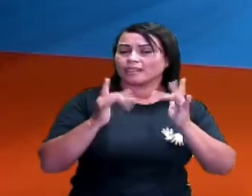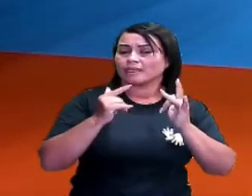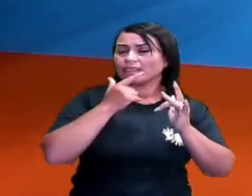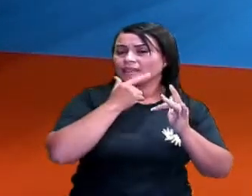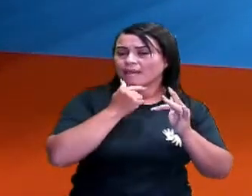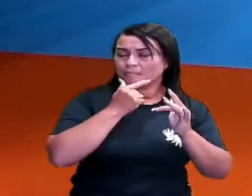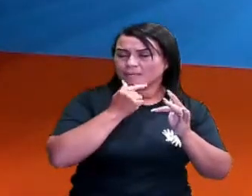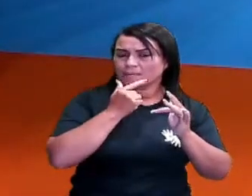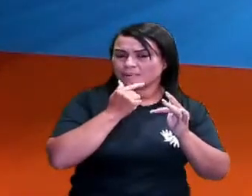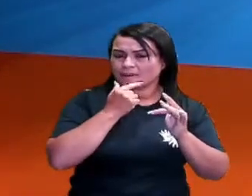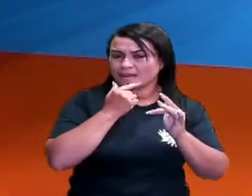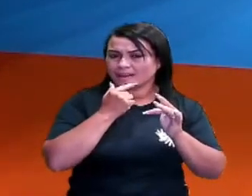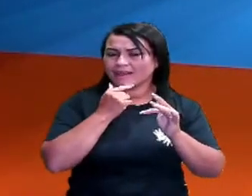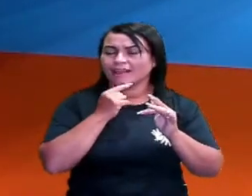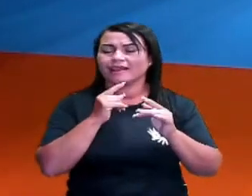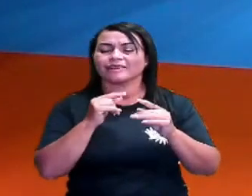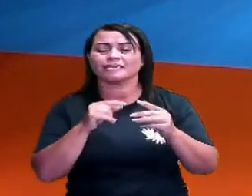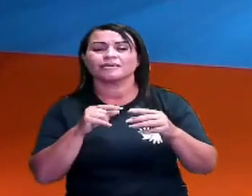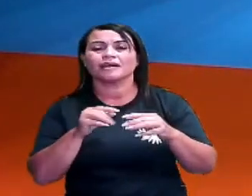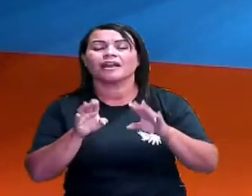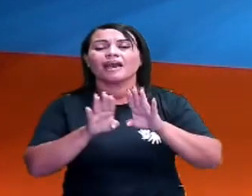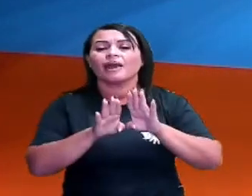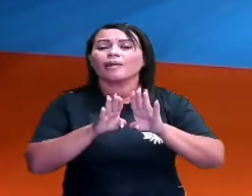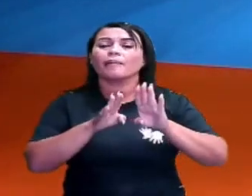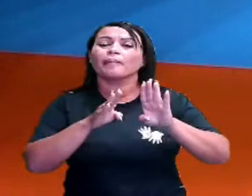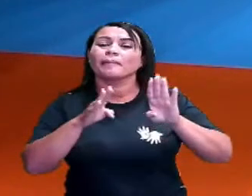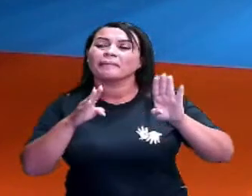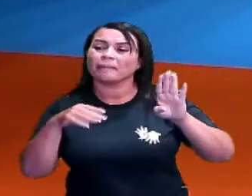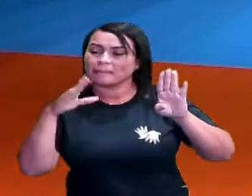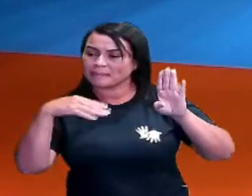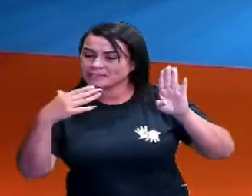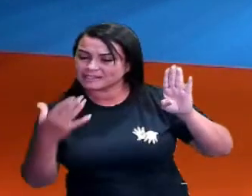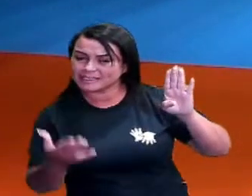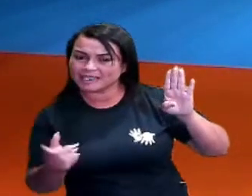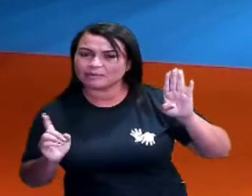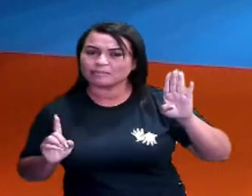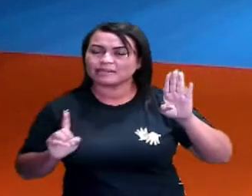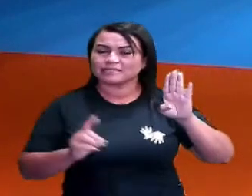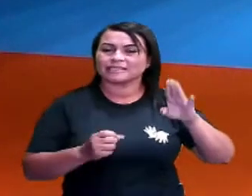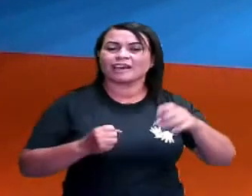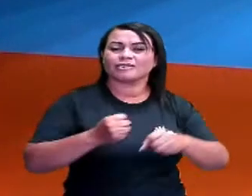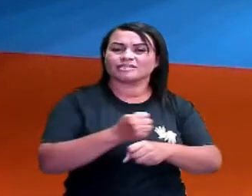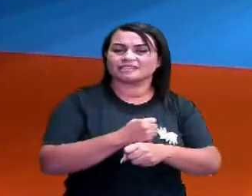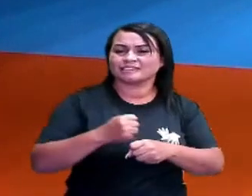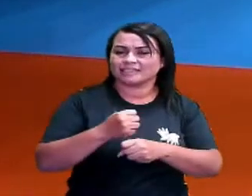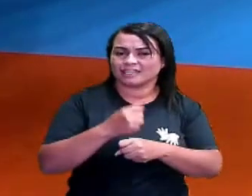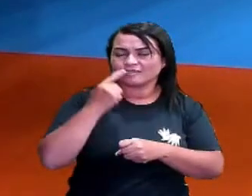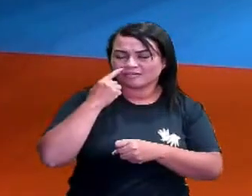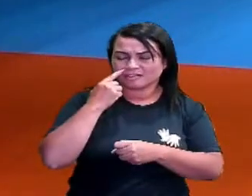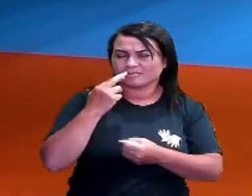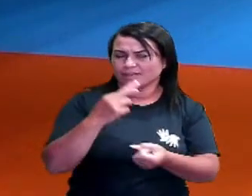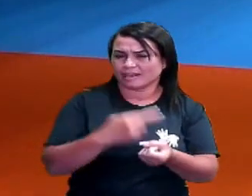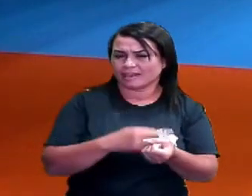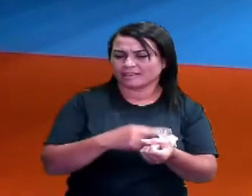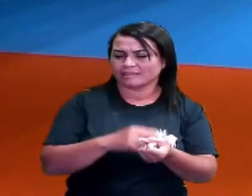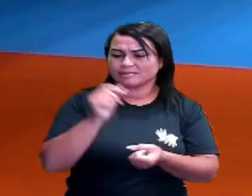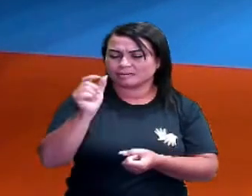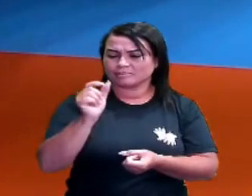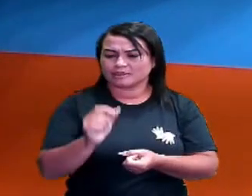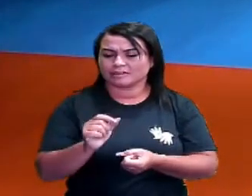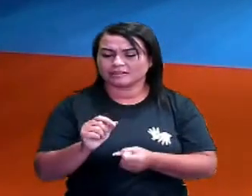bem prazenteira para passar cozinheira. Prazenteira rima com cozinheira. Eu abro